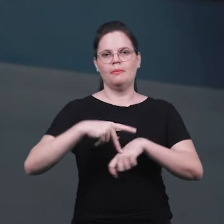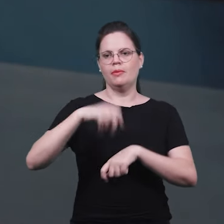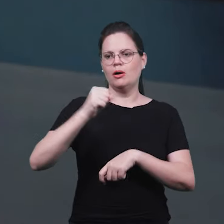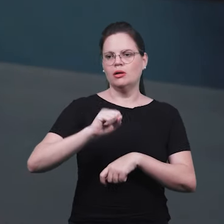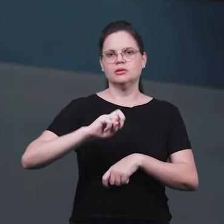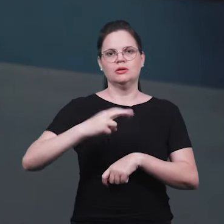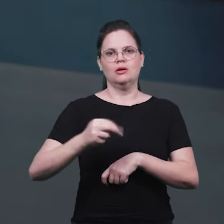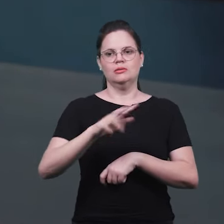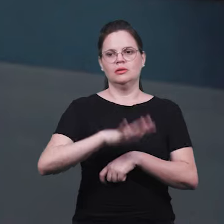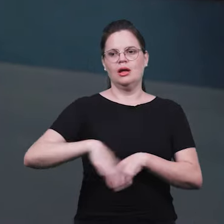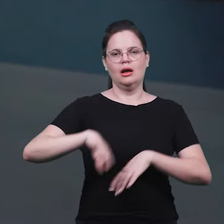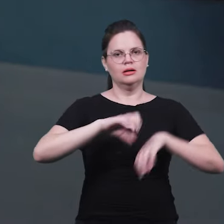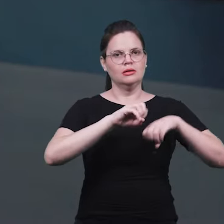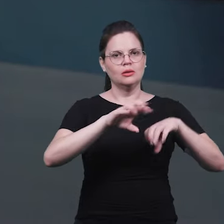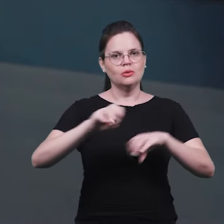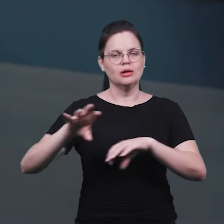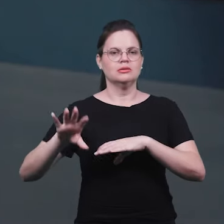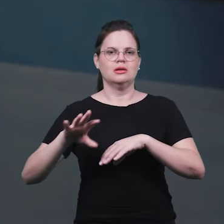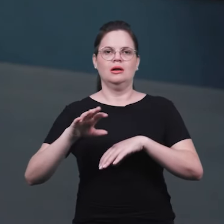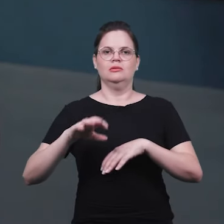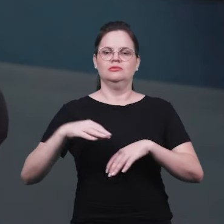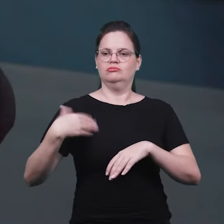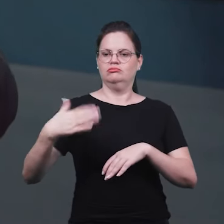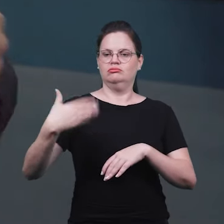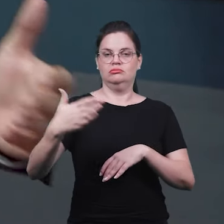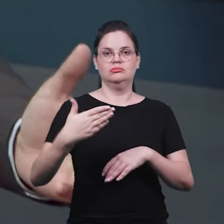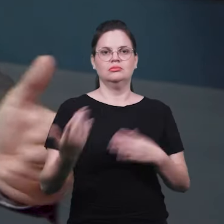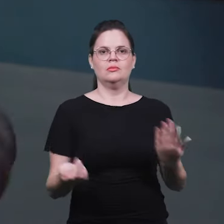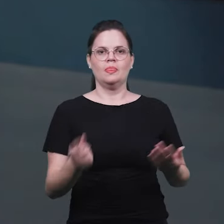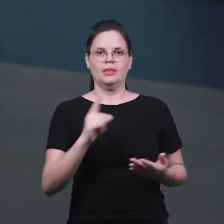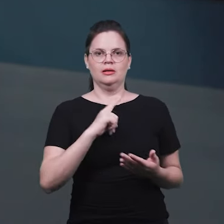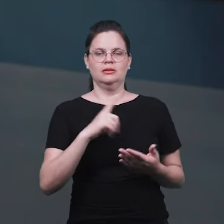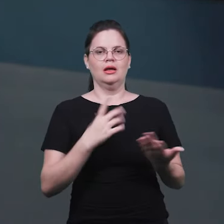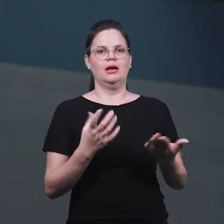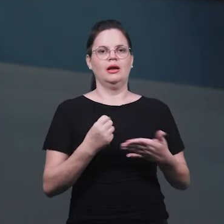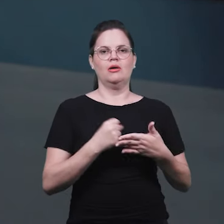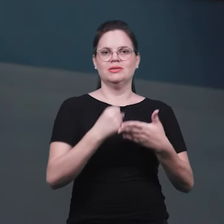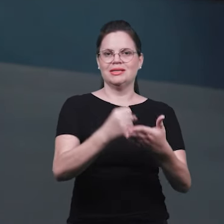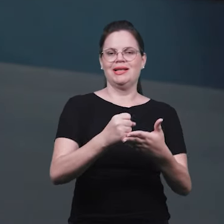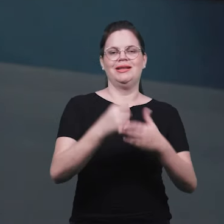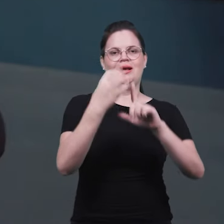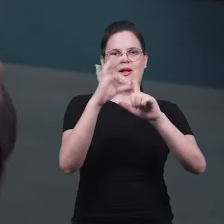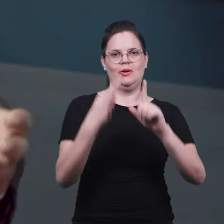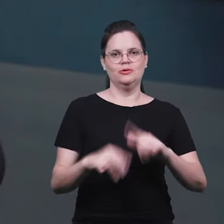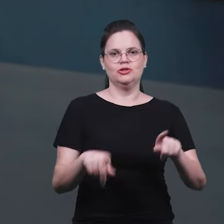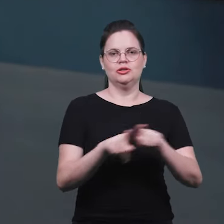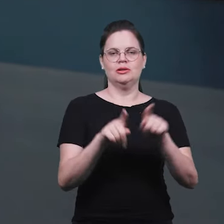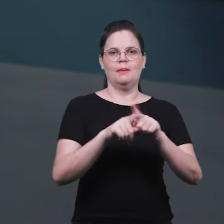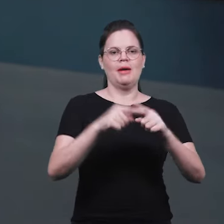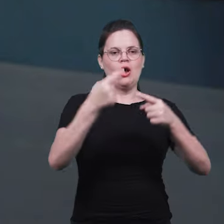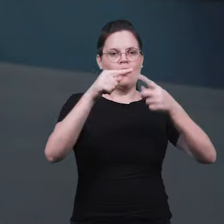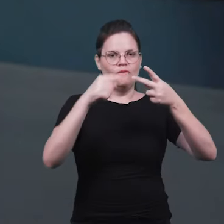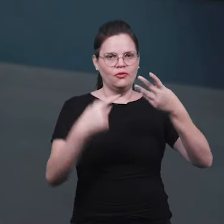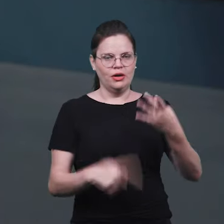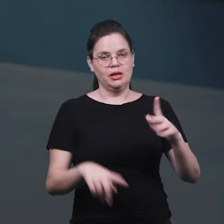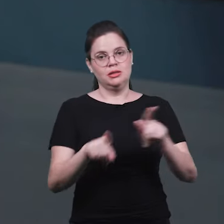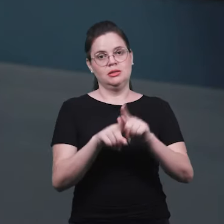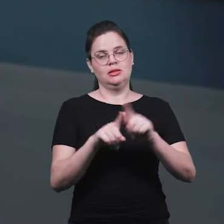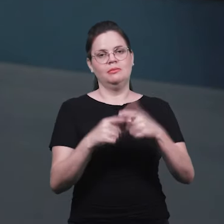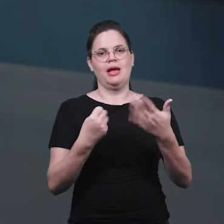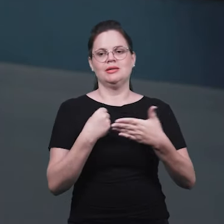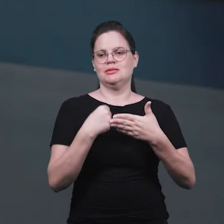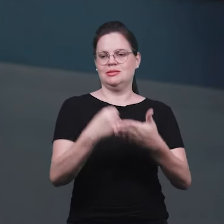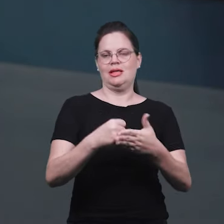de educação continuada dentro do segmento, né, onde você tem curso de auxiliar de logística, conferente, assistente de logística, assistente